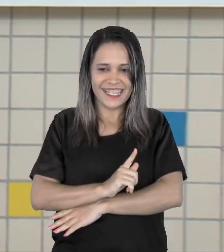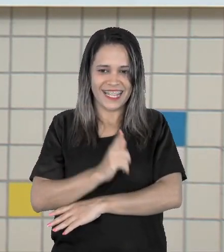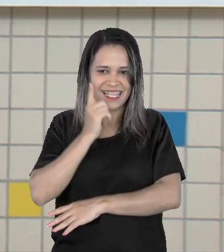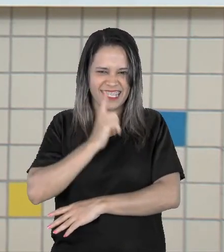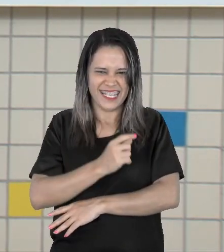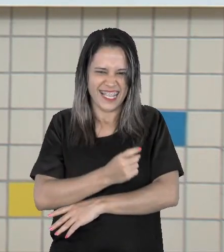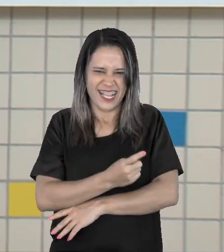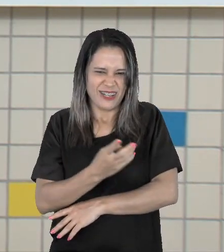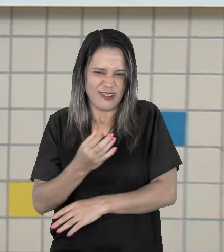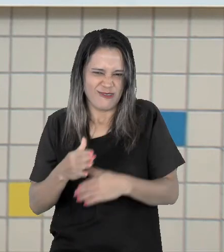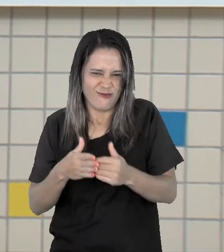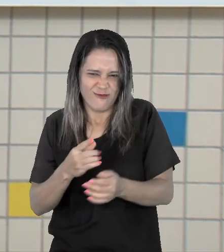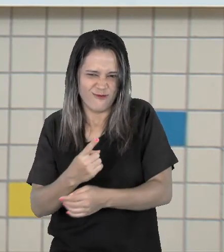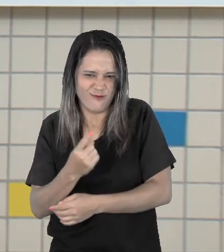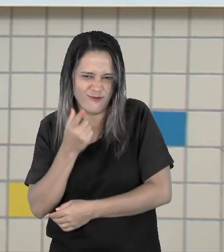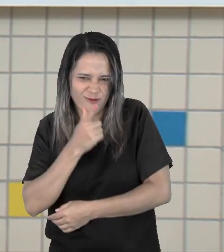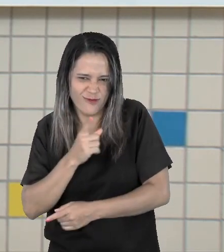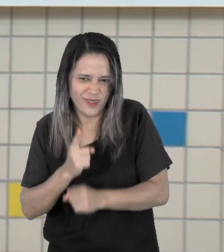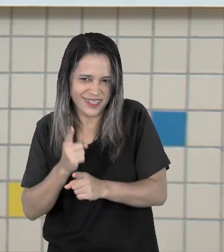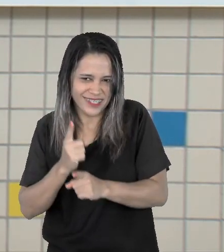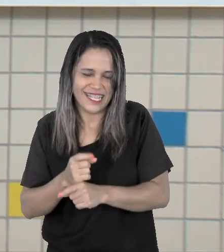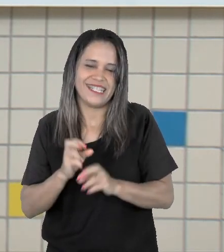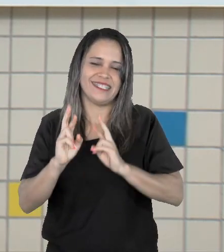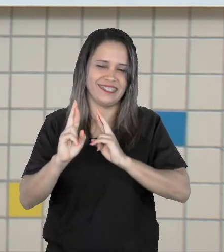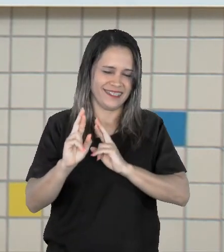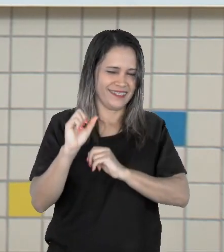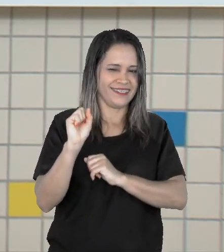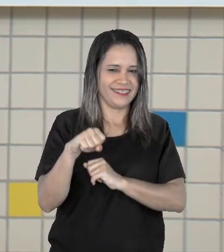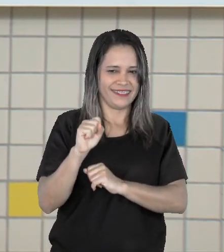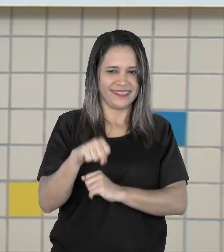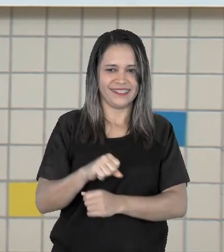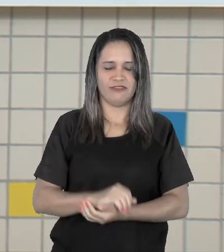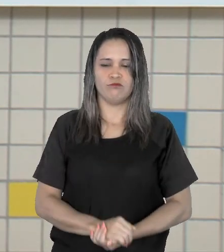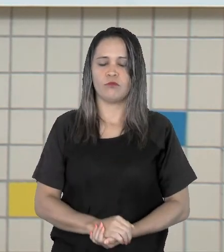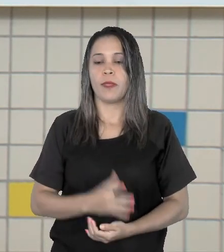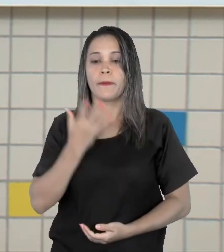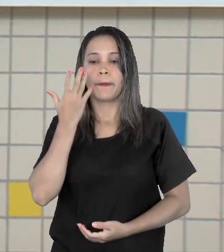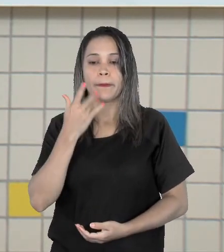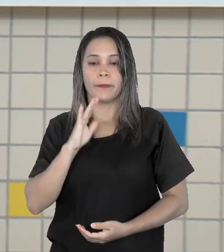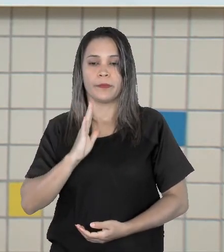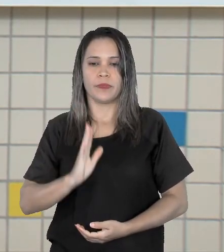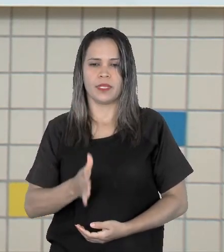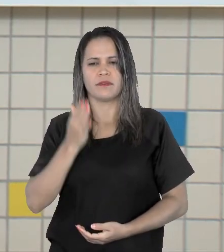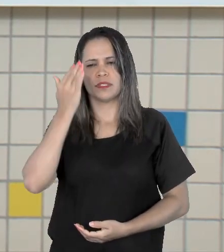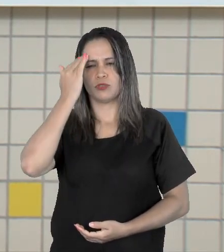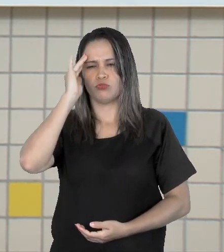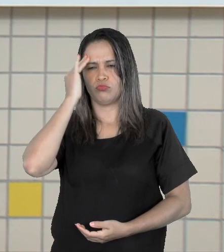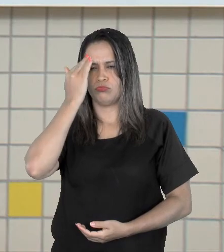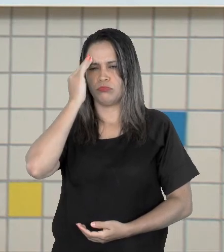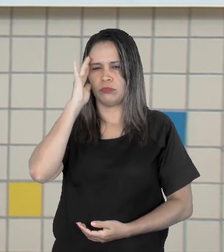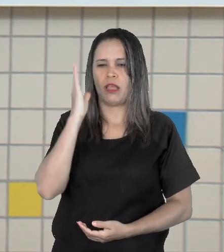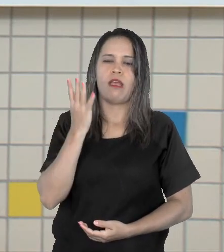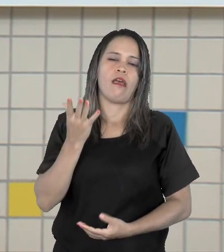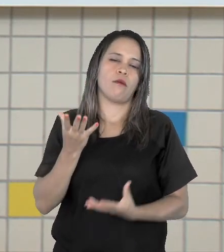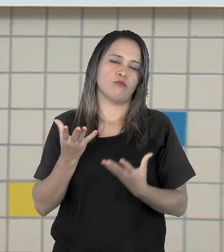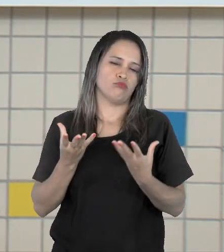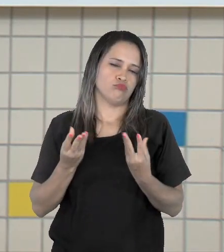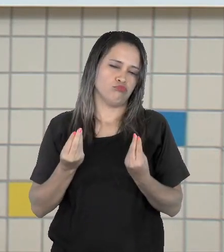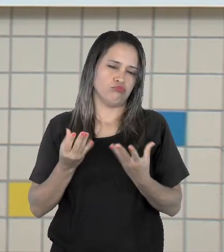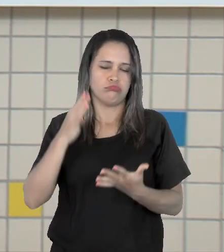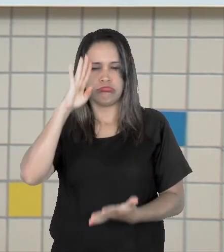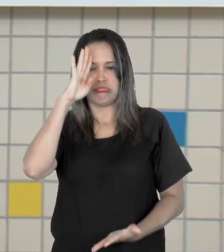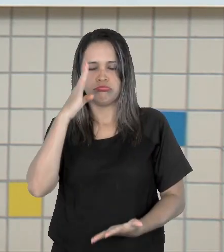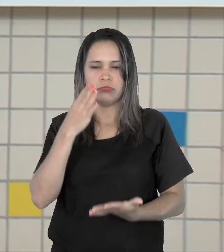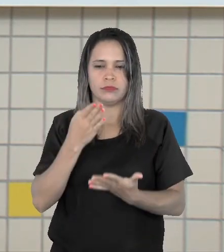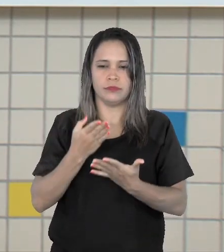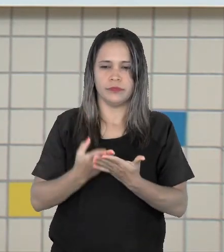algum número aqui? Espero que sim. Crianças, já que vocês já entendem muito, né? Acredito que você